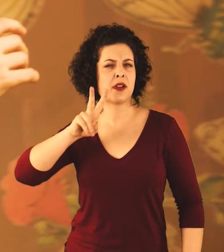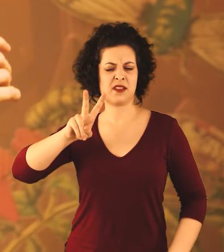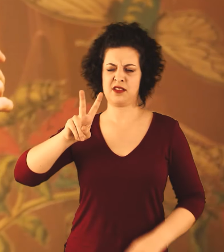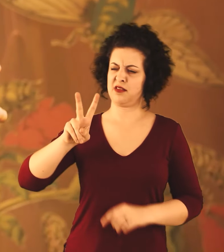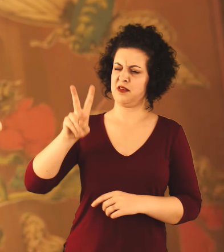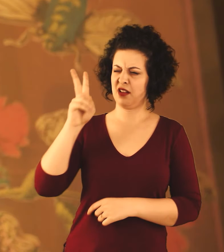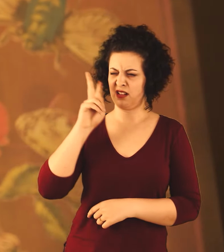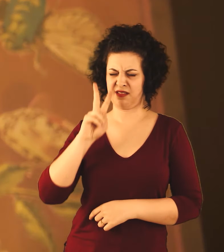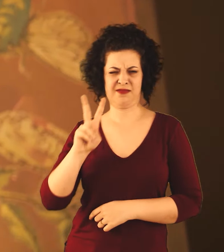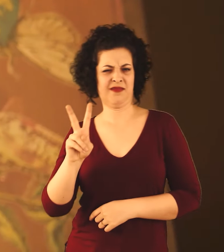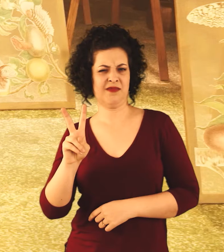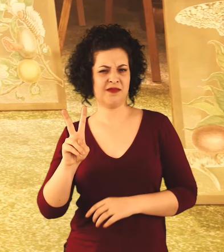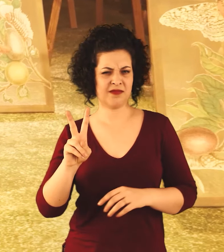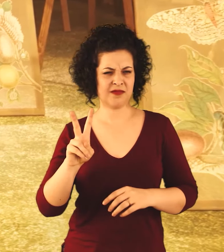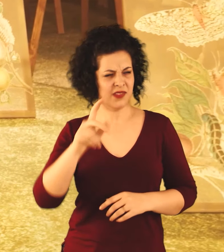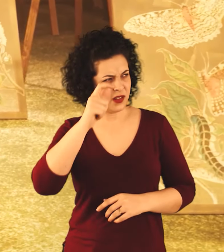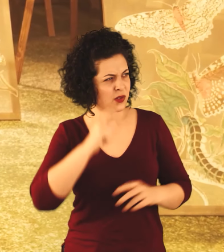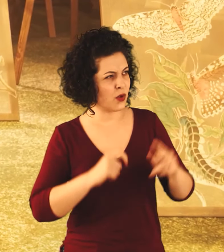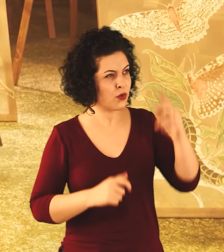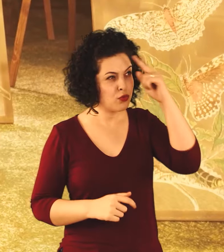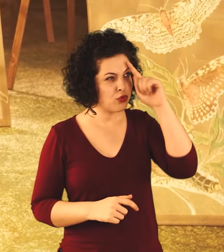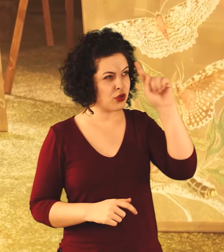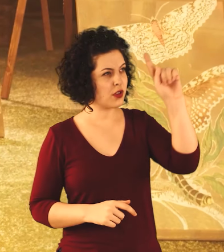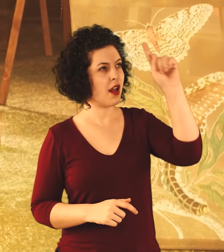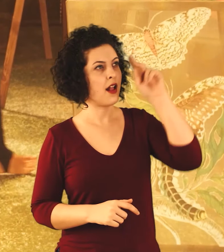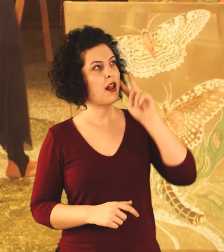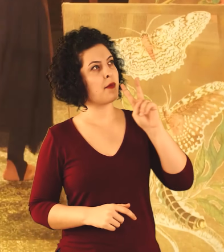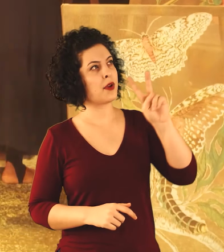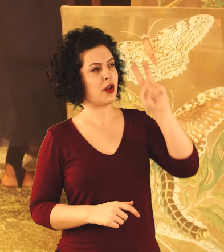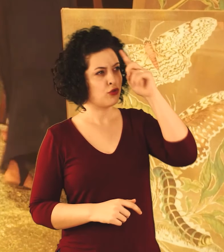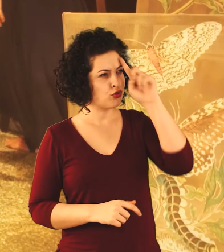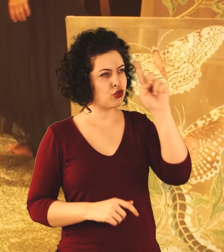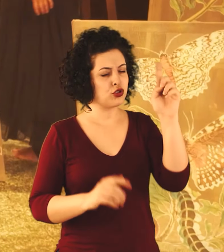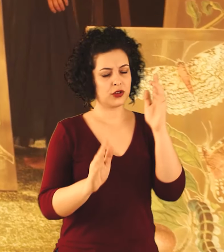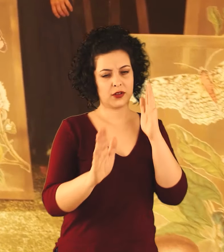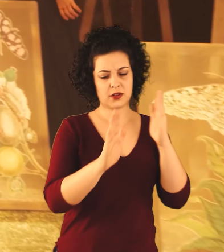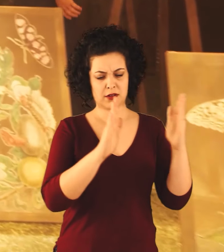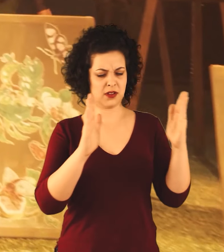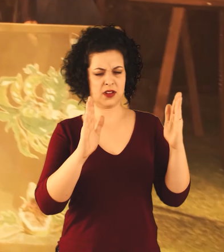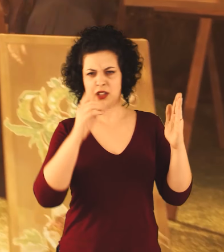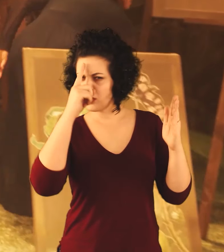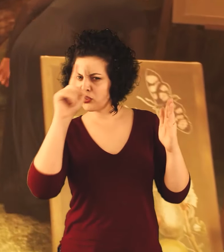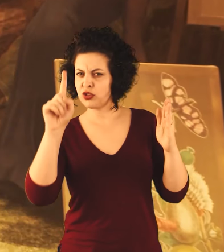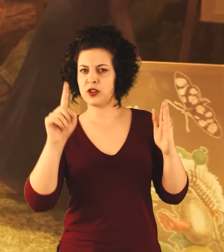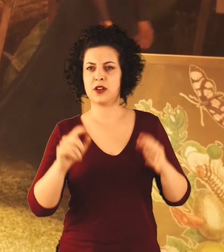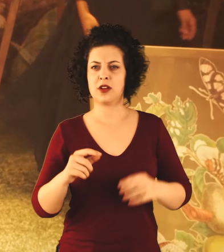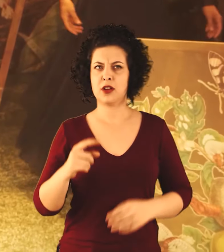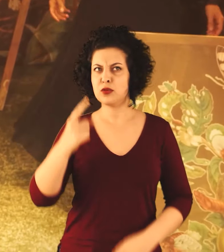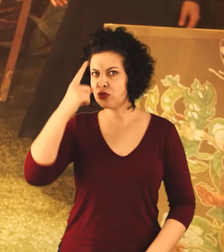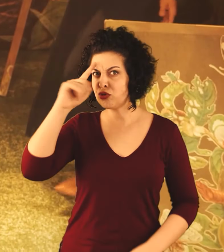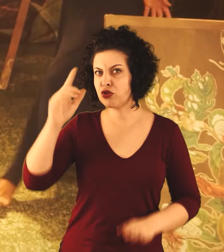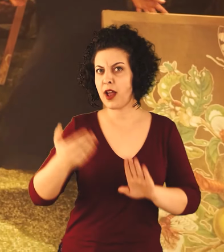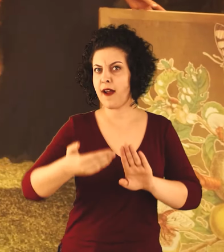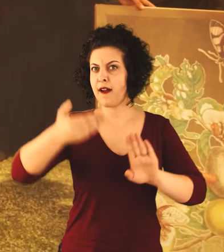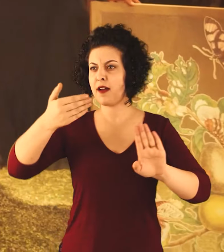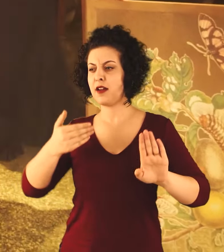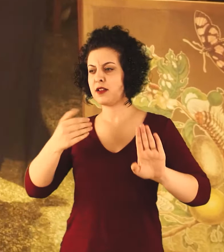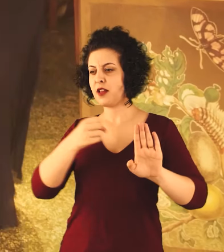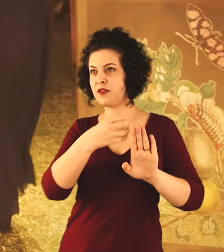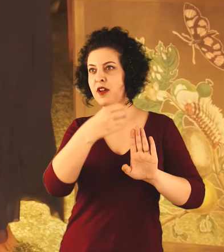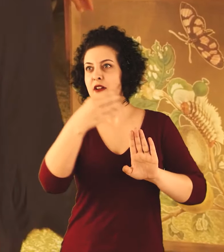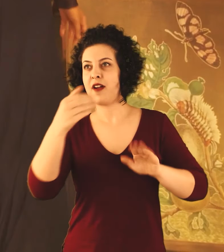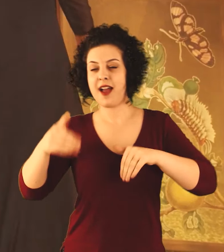Uma lembrança? Eu sou a lembrança de um dia. Que dia? Eu sou um dia antes